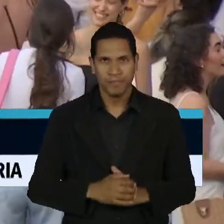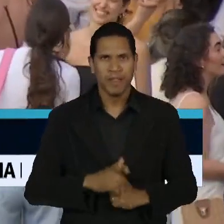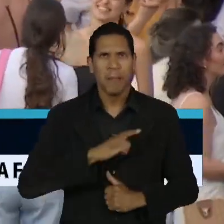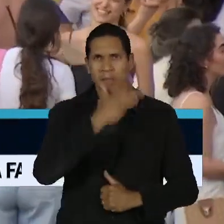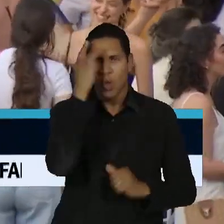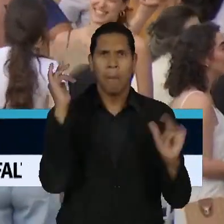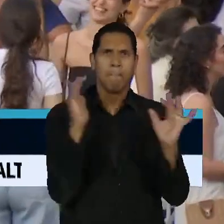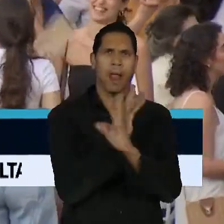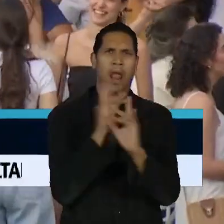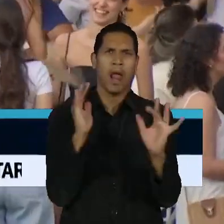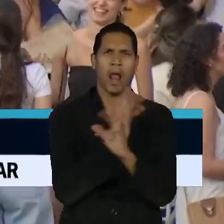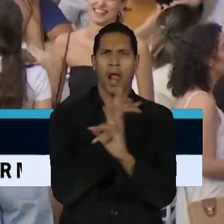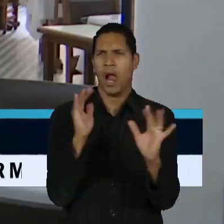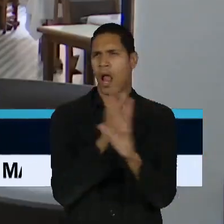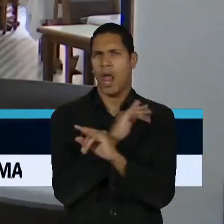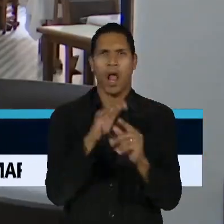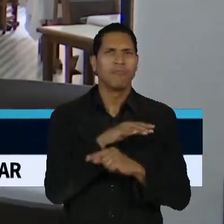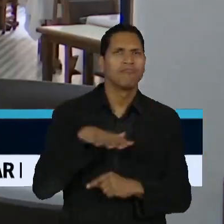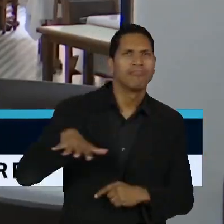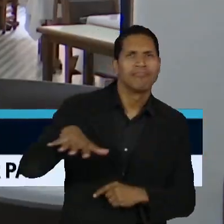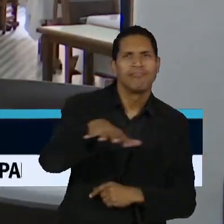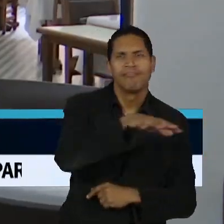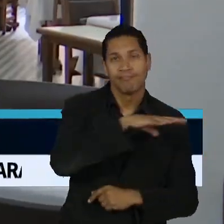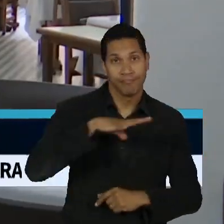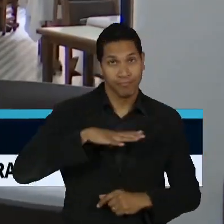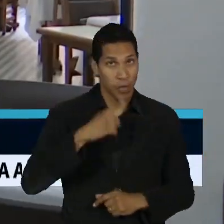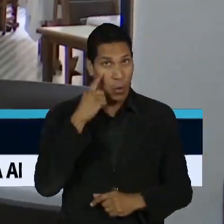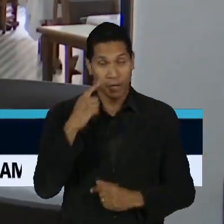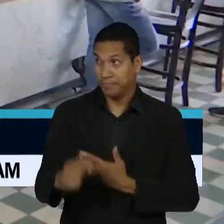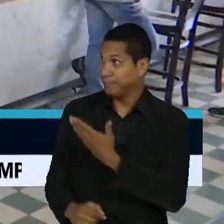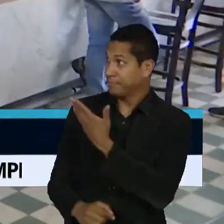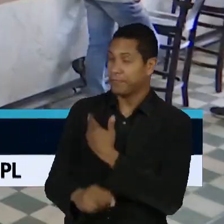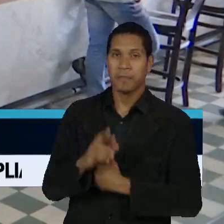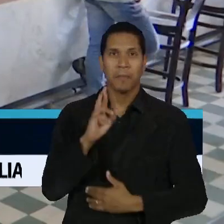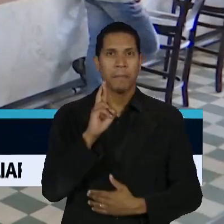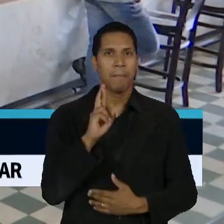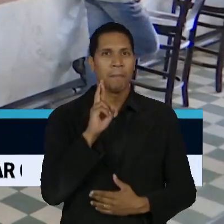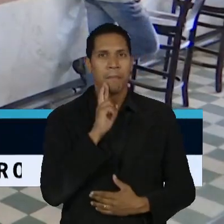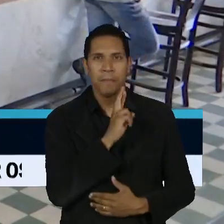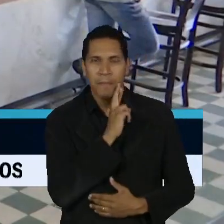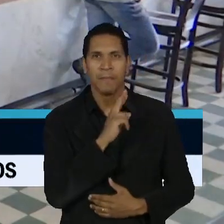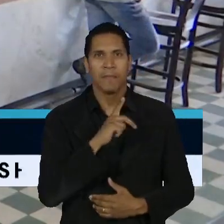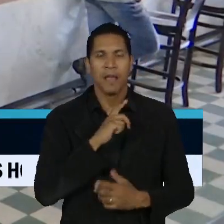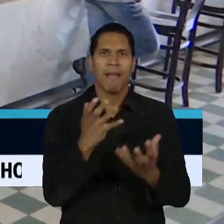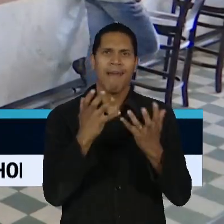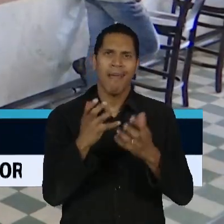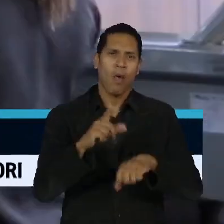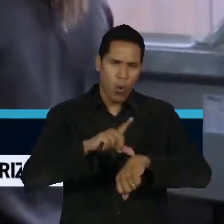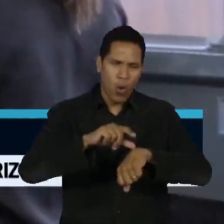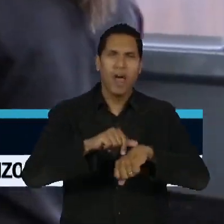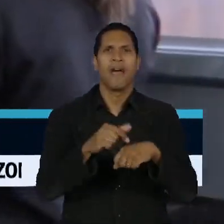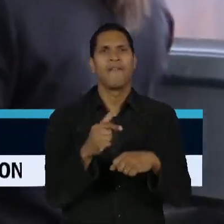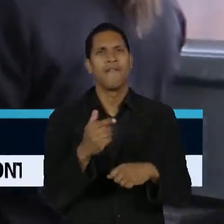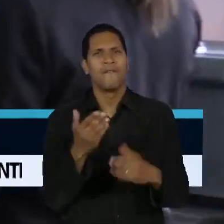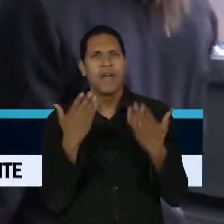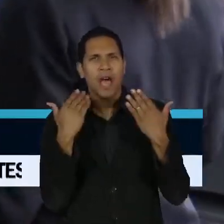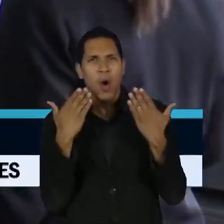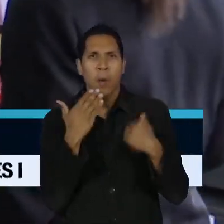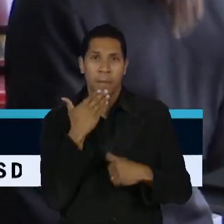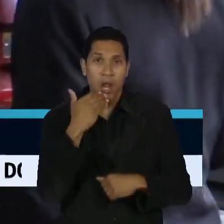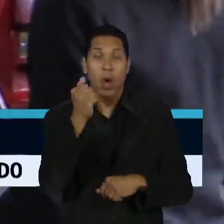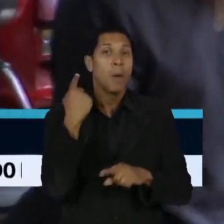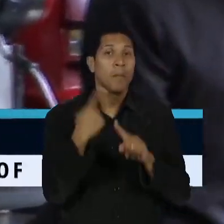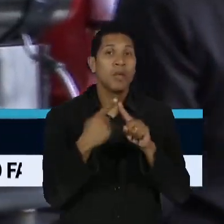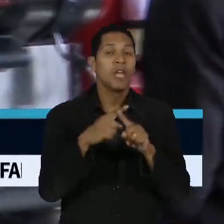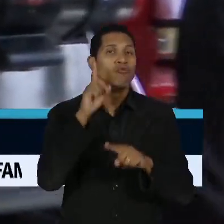e também por bares e restaurantes este na região central de São Paulo não vê a hora da volta do horário de verão com o dia mais longo